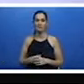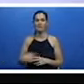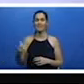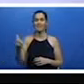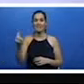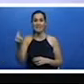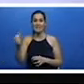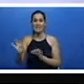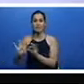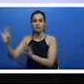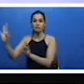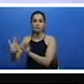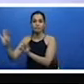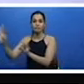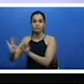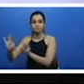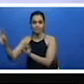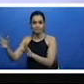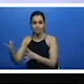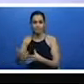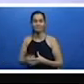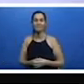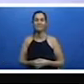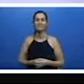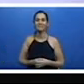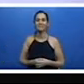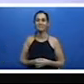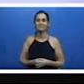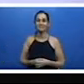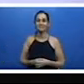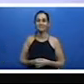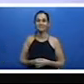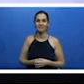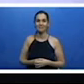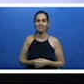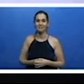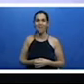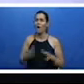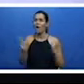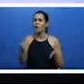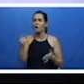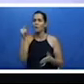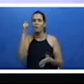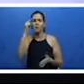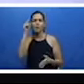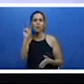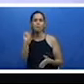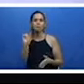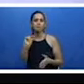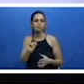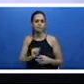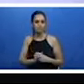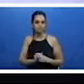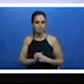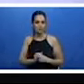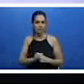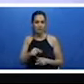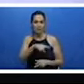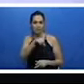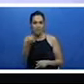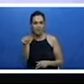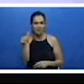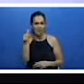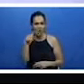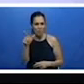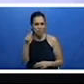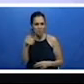6 cordas. Certo. Vamos parar um pouquinho agora. Vocês conseguem identificar